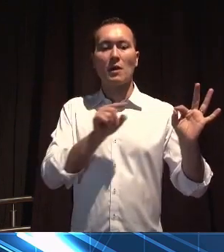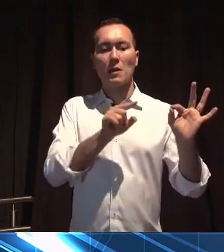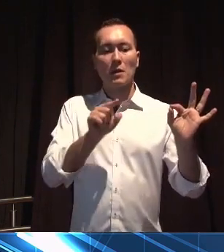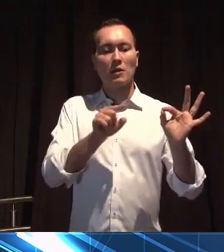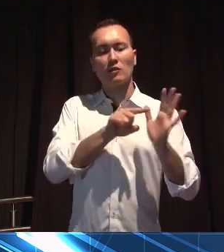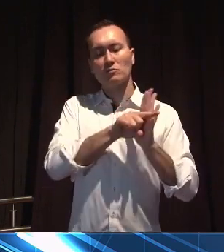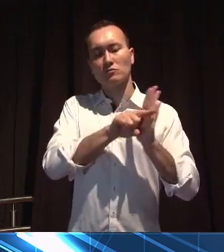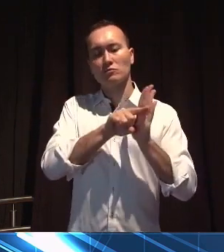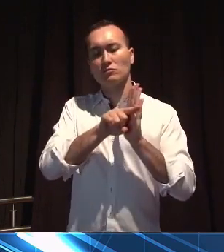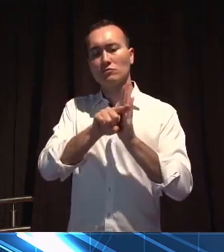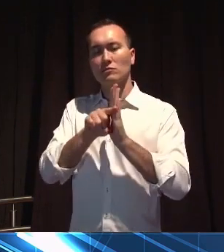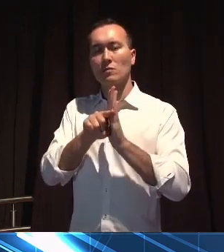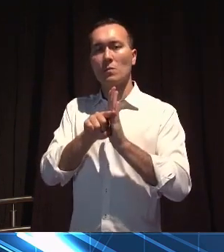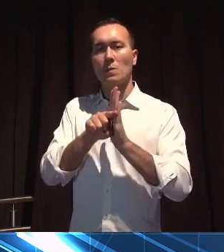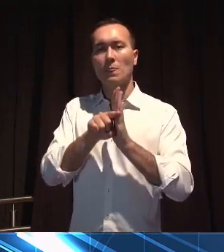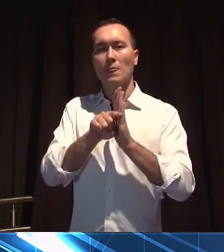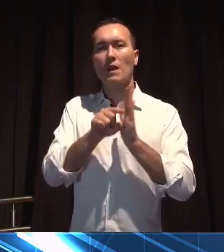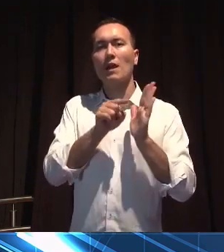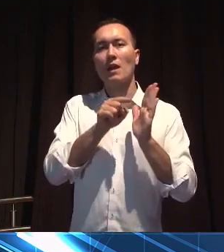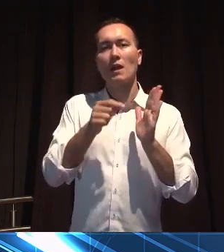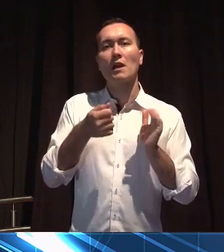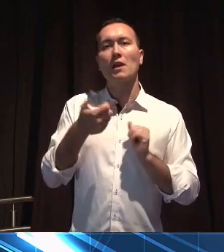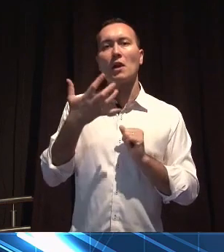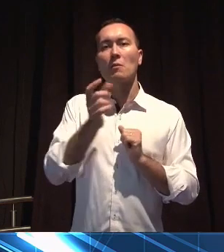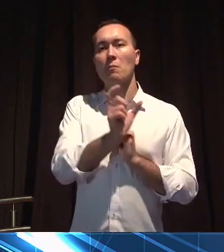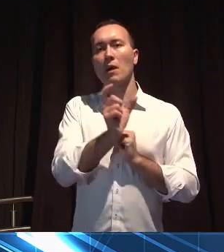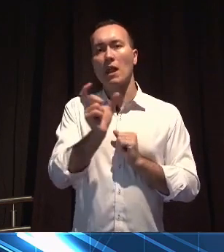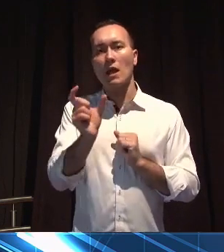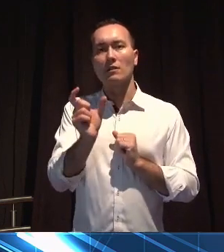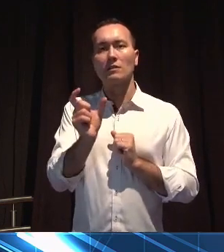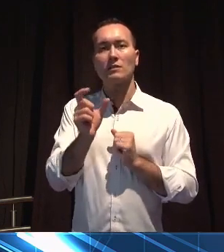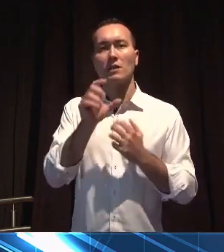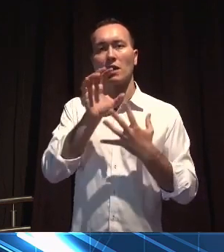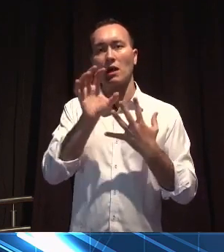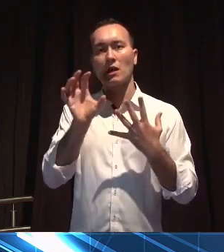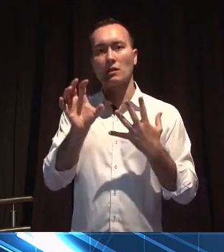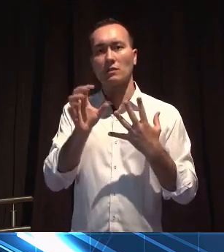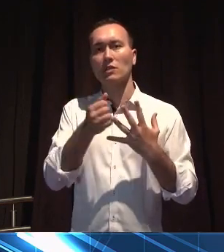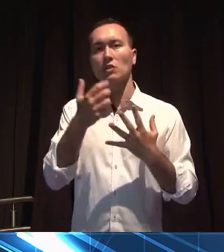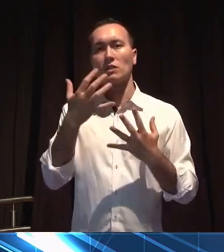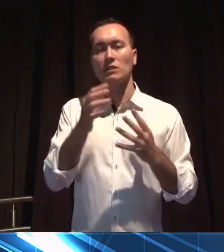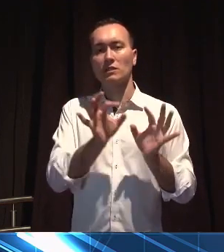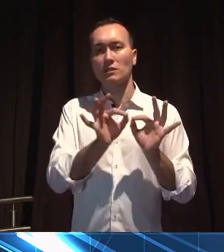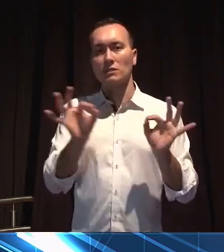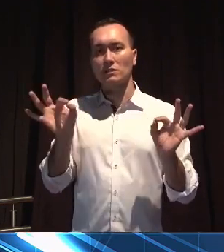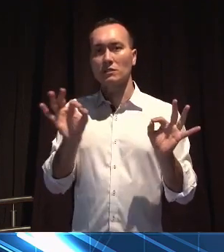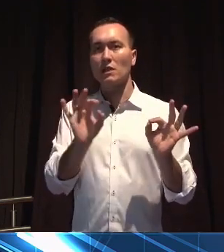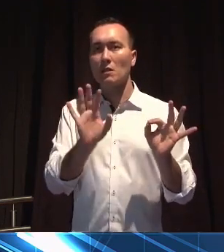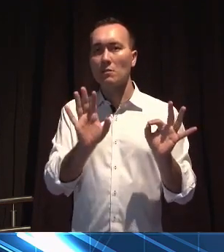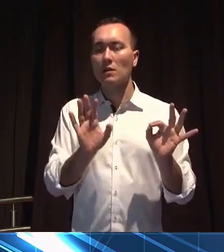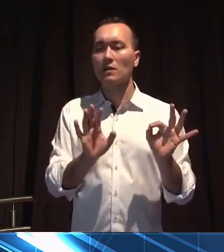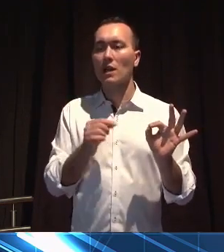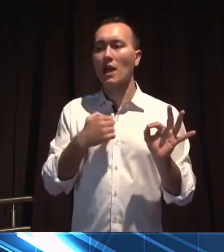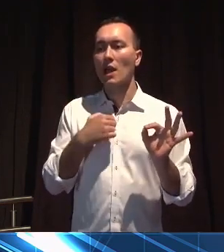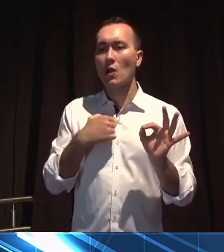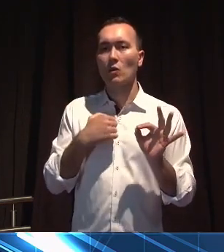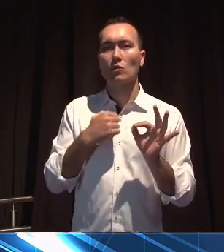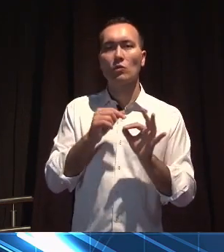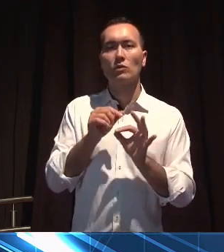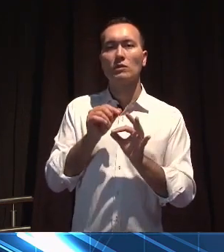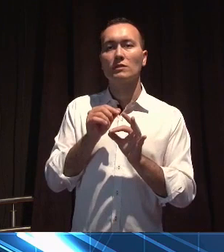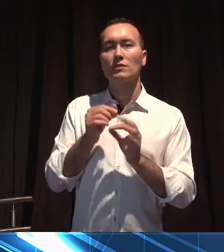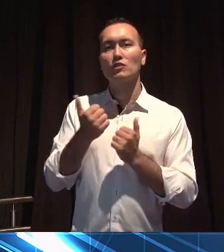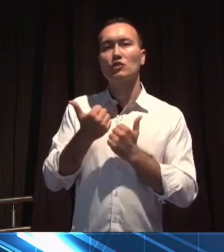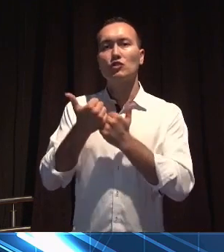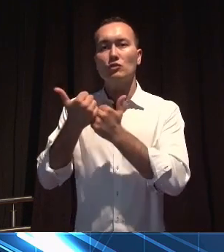vezes que ela acontece E aí eu estendo é isso que eu quero só que assim eu não quero dar suporte ao Clear não quero dar suporte oh eu não quero dar